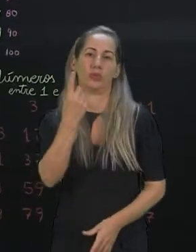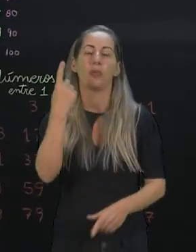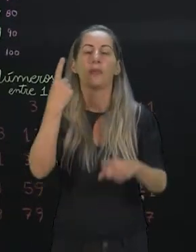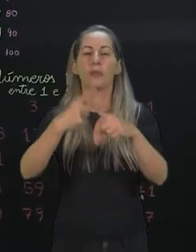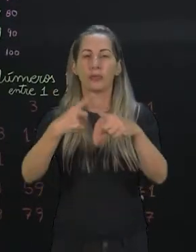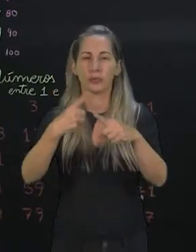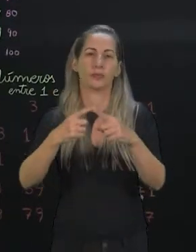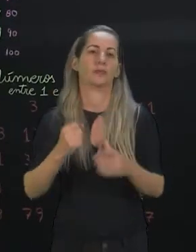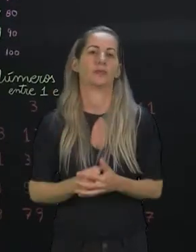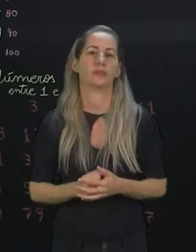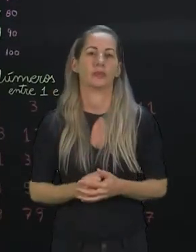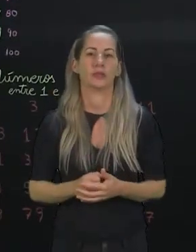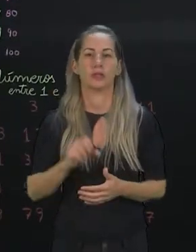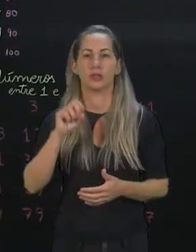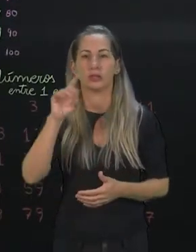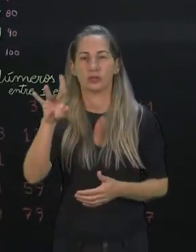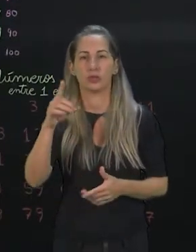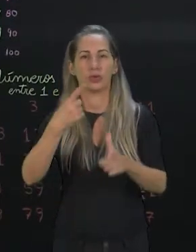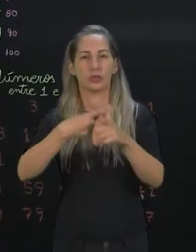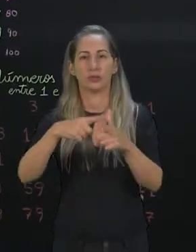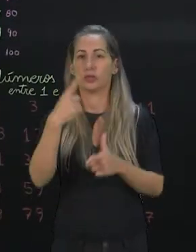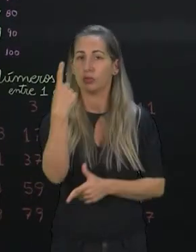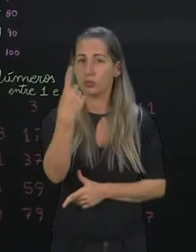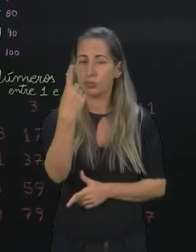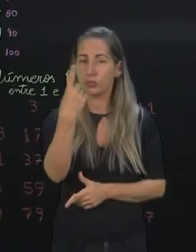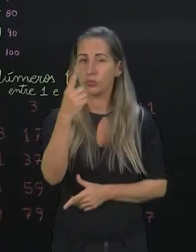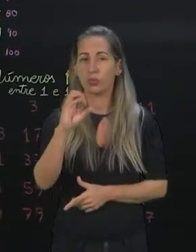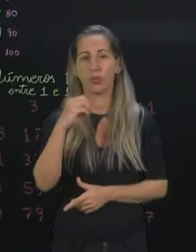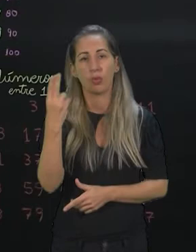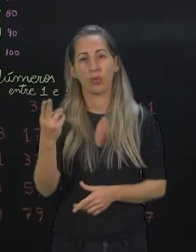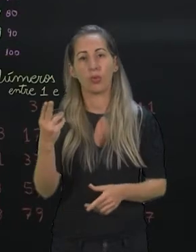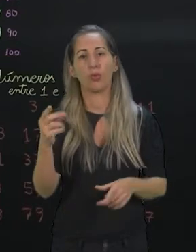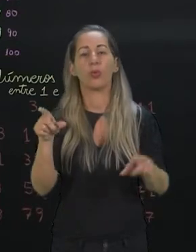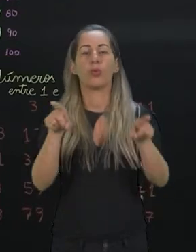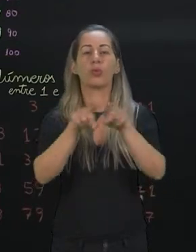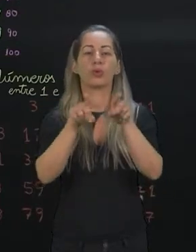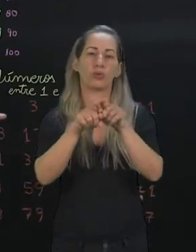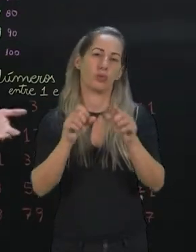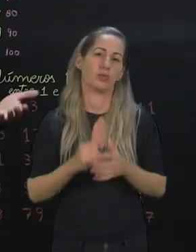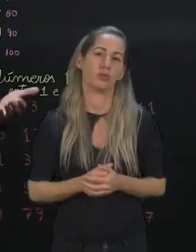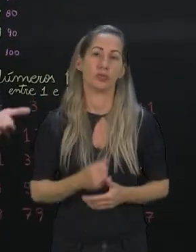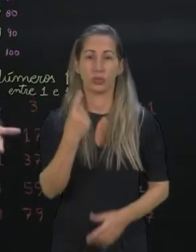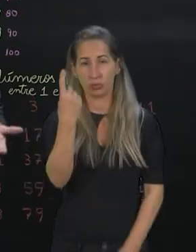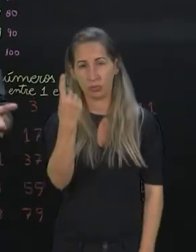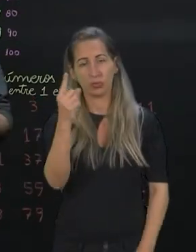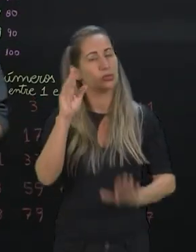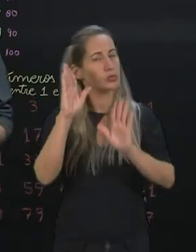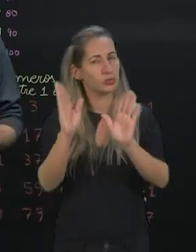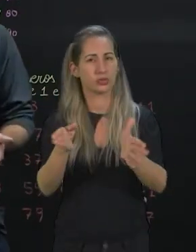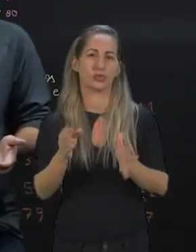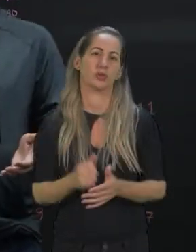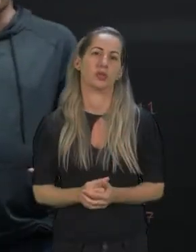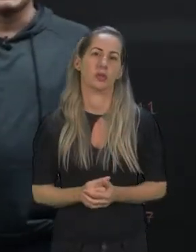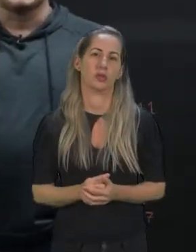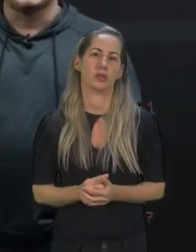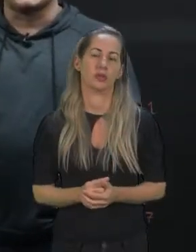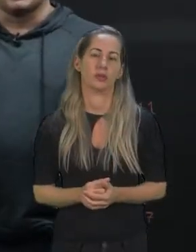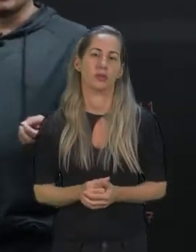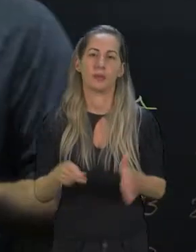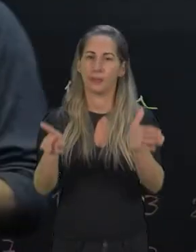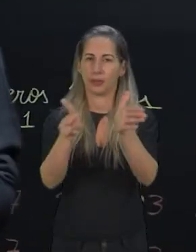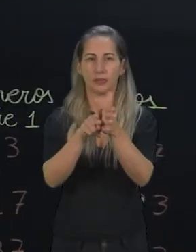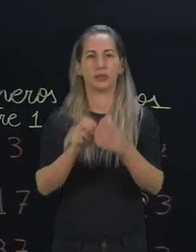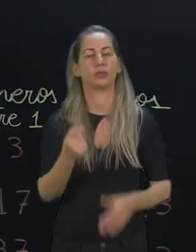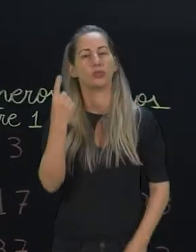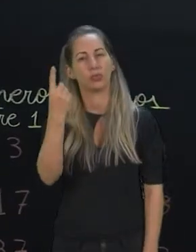isso? Porque só se divide por 1 e por ele mesmo. E o número 1, logicamente, já é ele mesmo, tá?